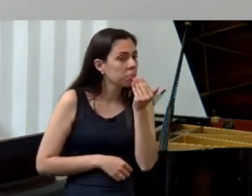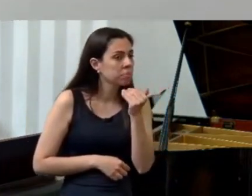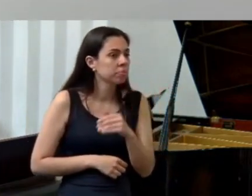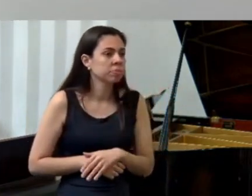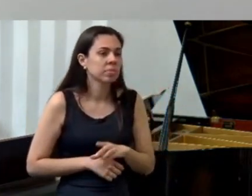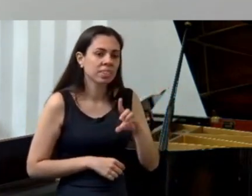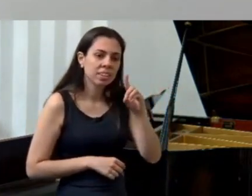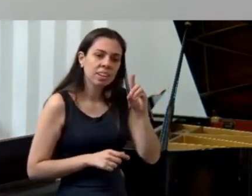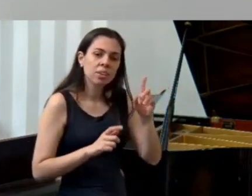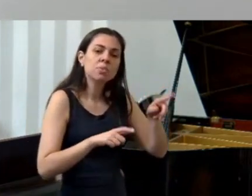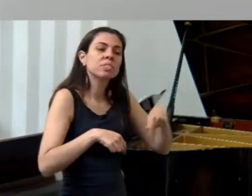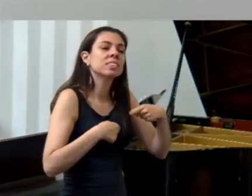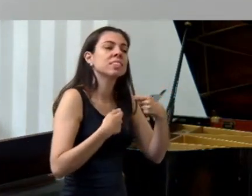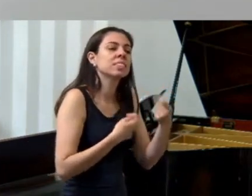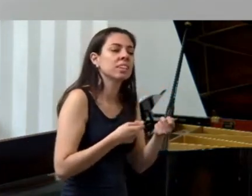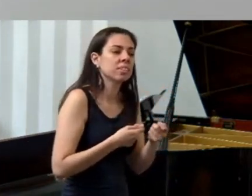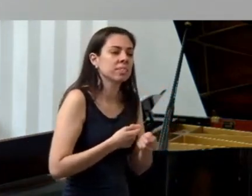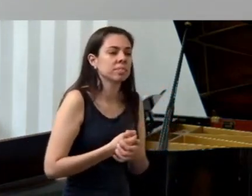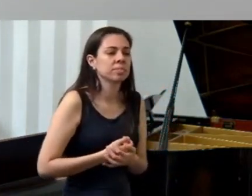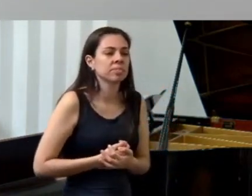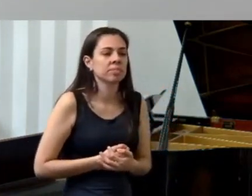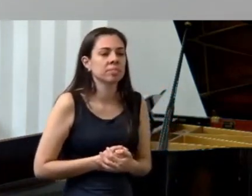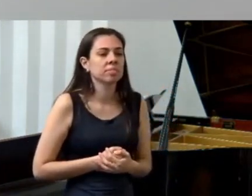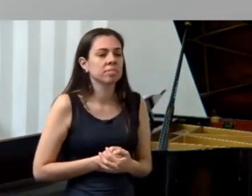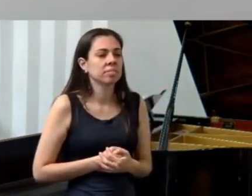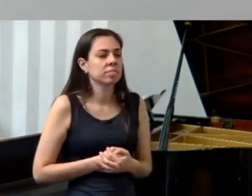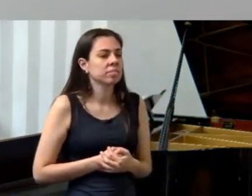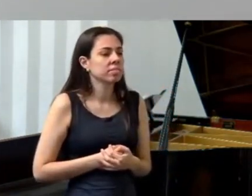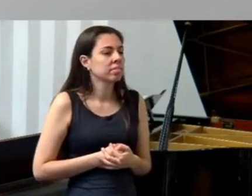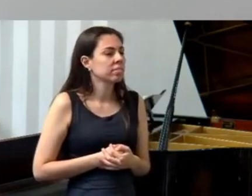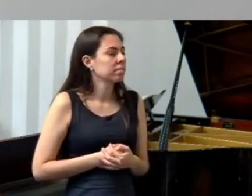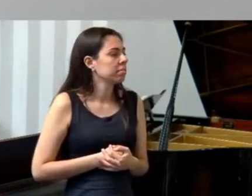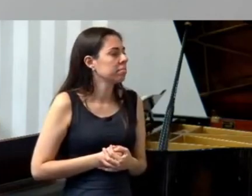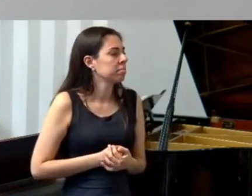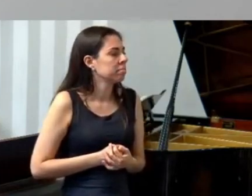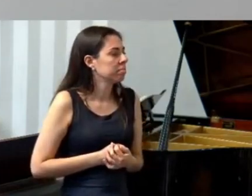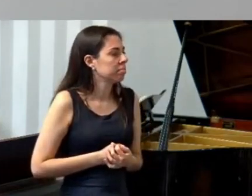Providência de Deus. Deus fiel.